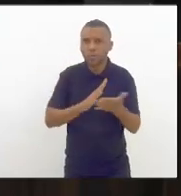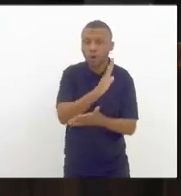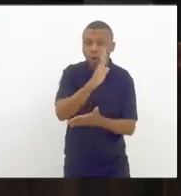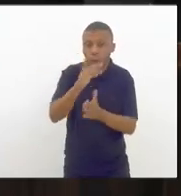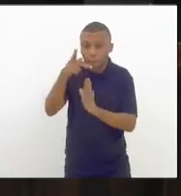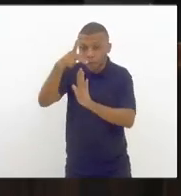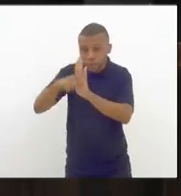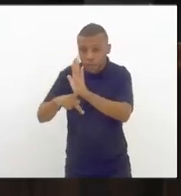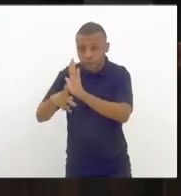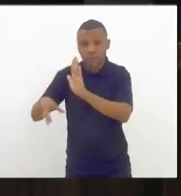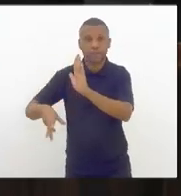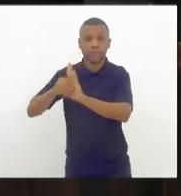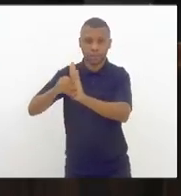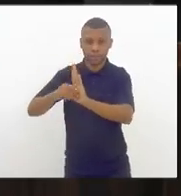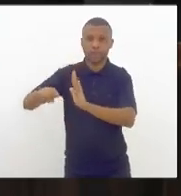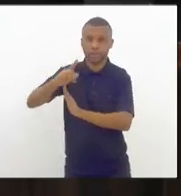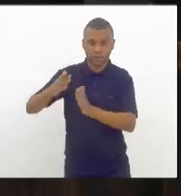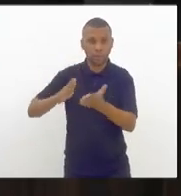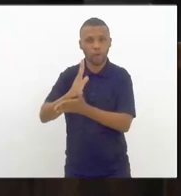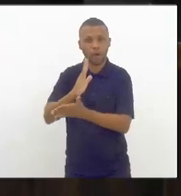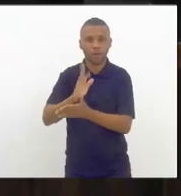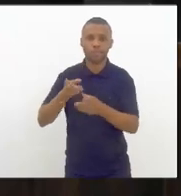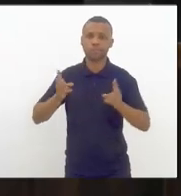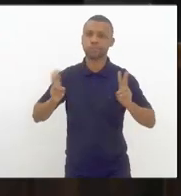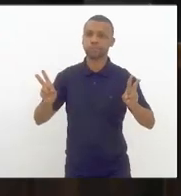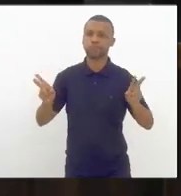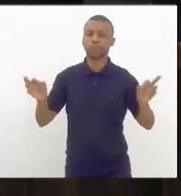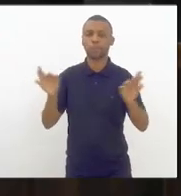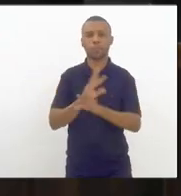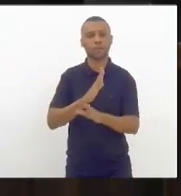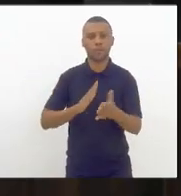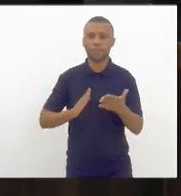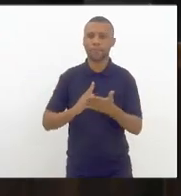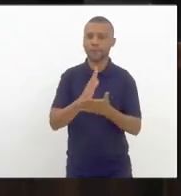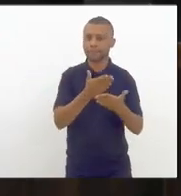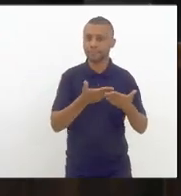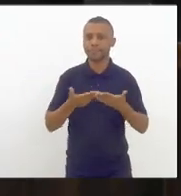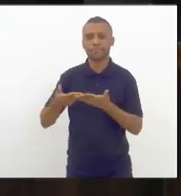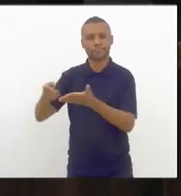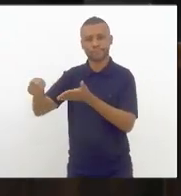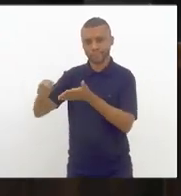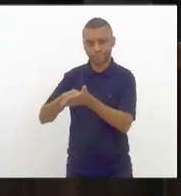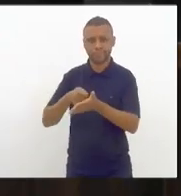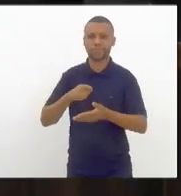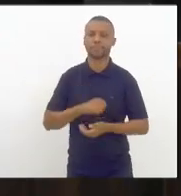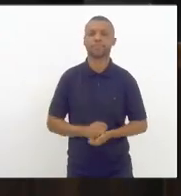assim emendado. Senhores que aprovam, permaneçam como estão, aprovado. Vai autógrafo.